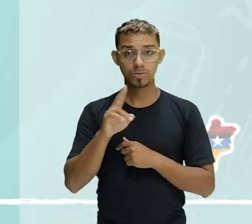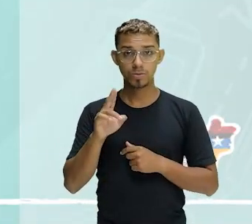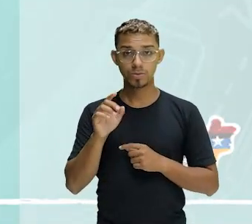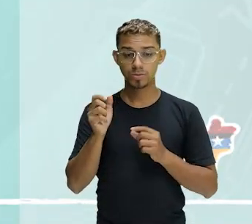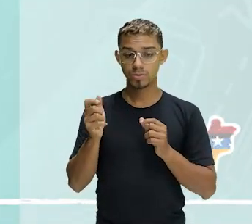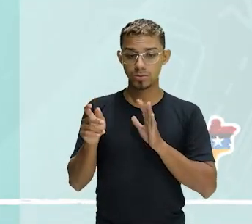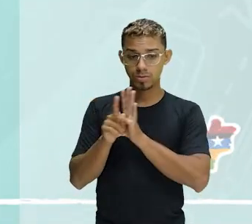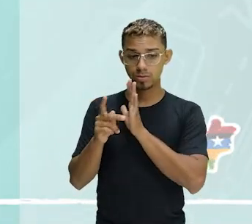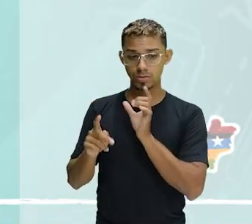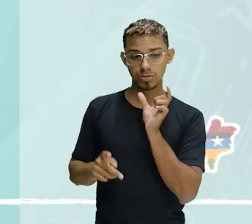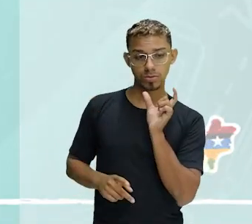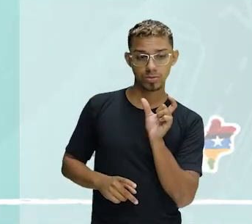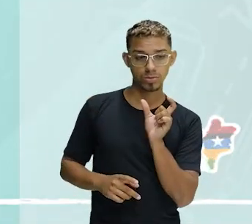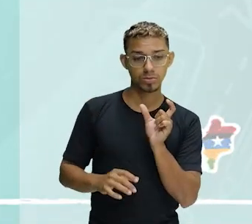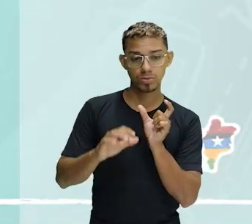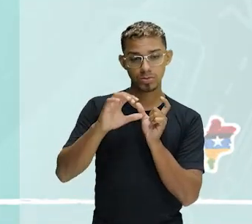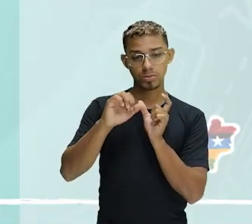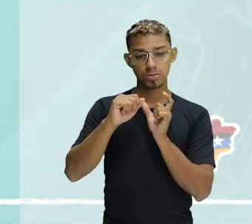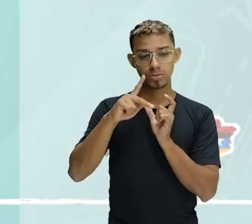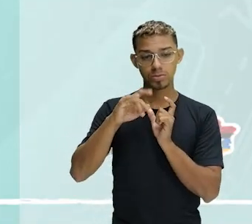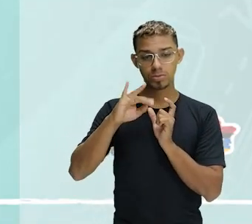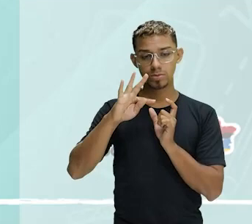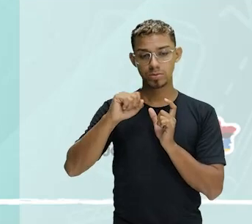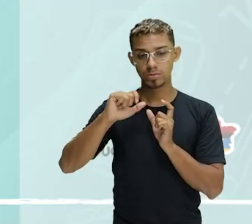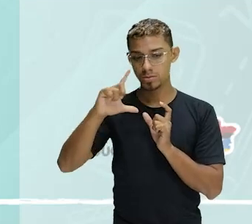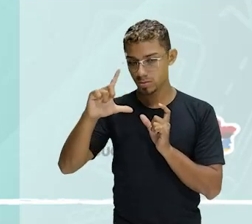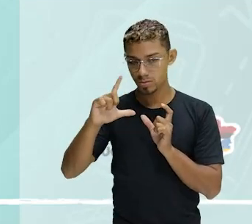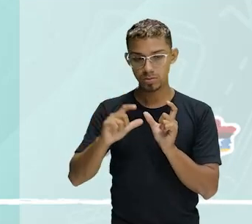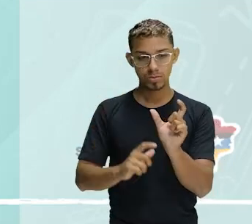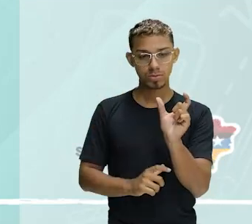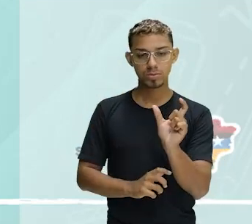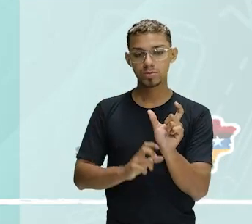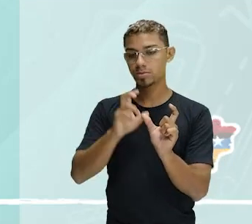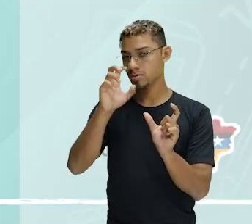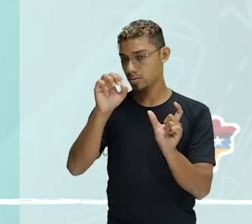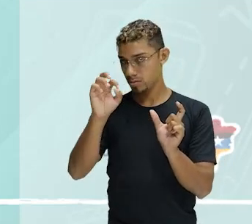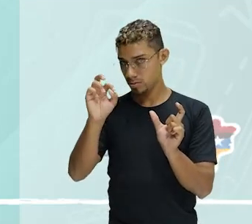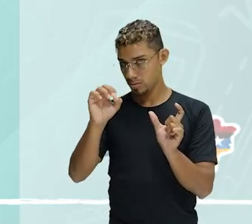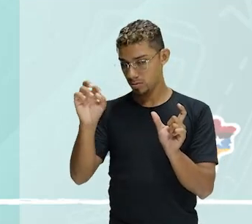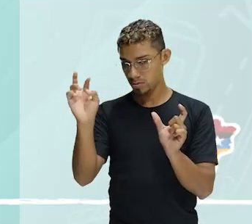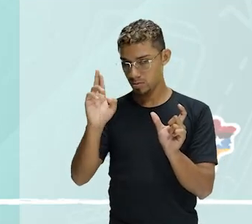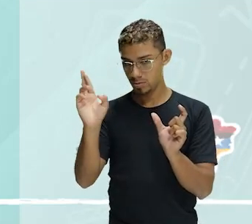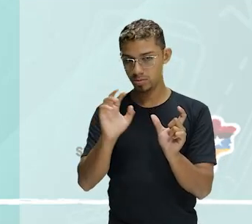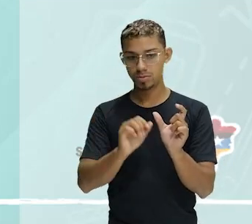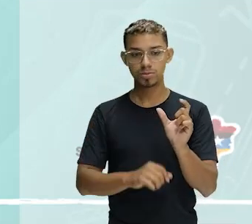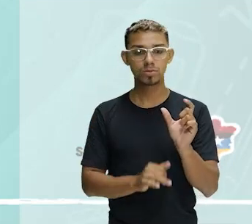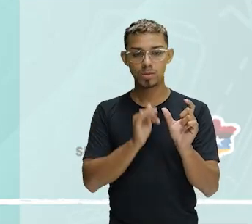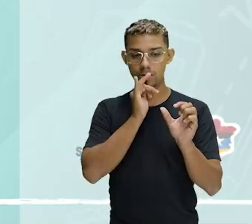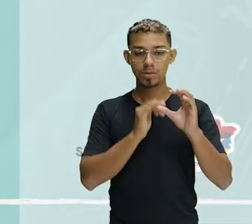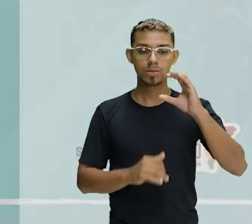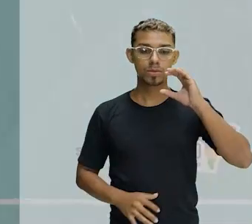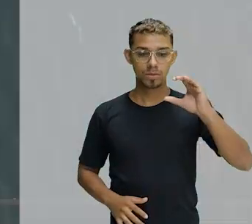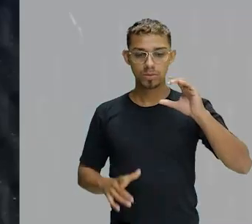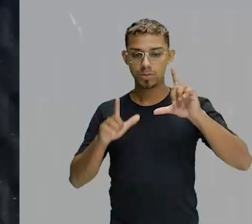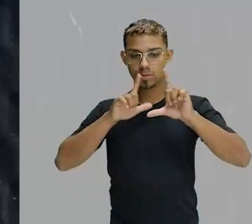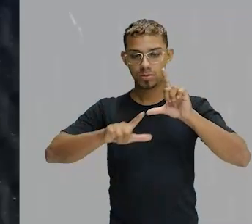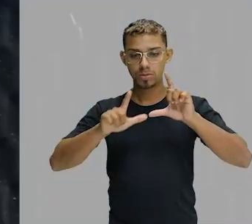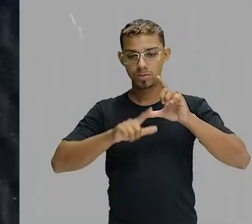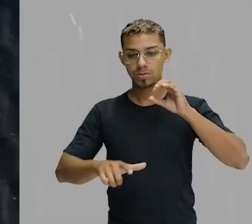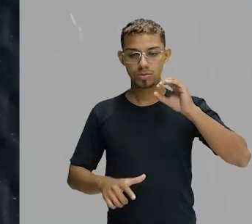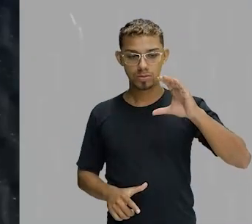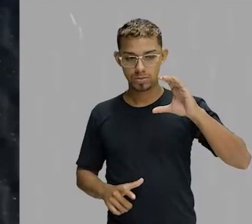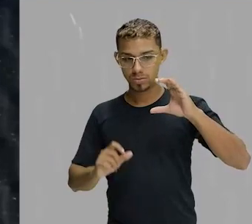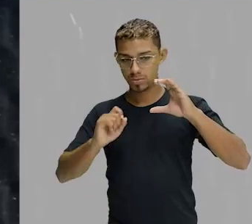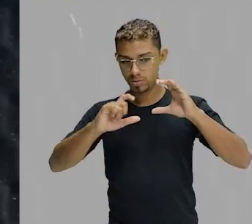coisas, tá? O capital, aquele valor lá inicialmente investido, ele vai ser chamado de capital e representado pela letra C